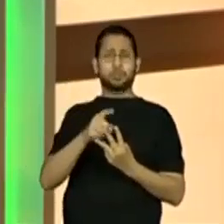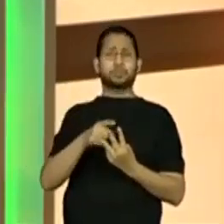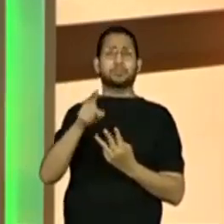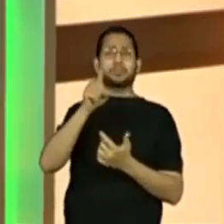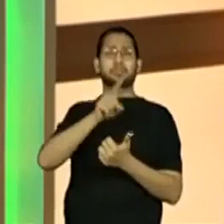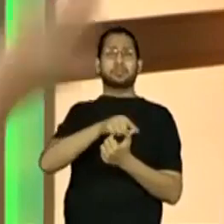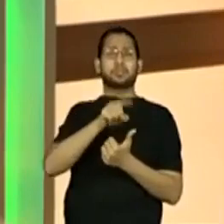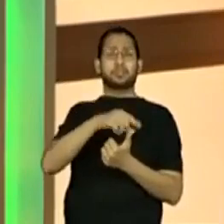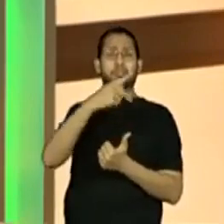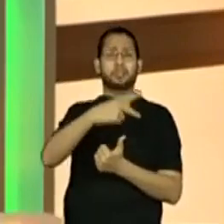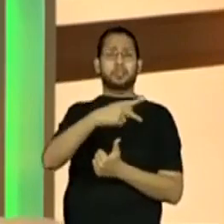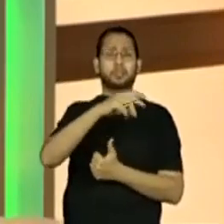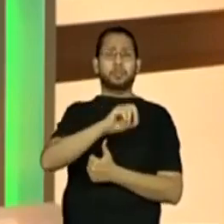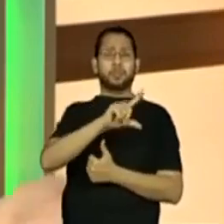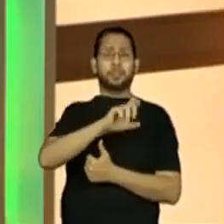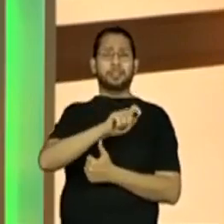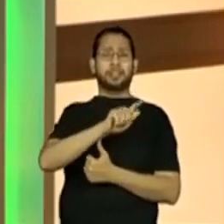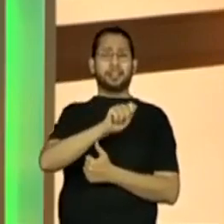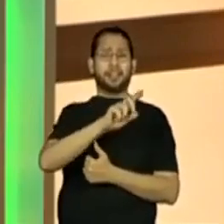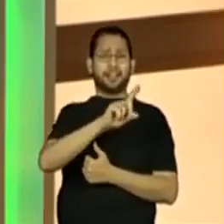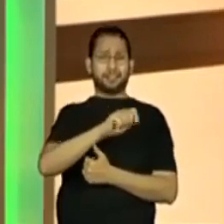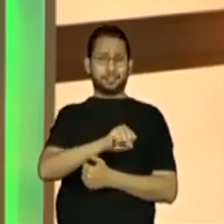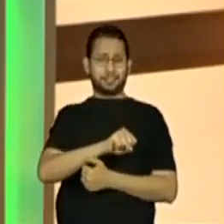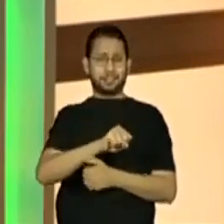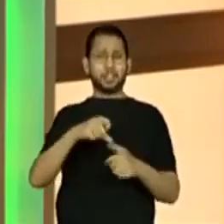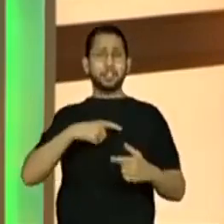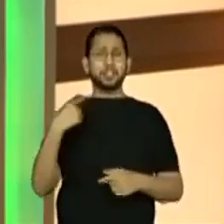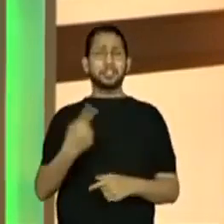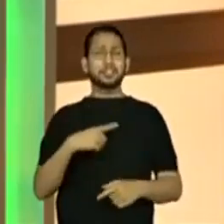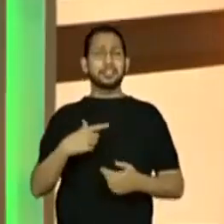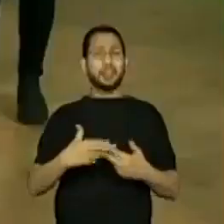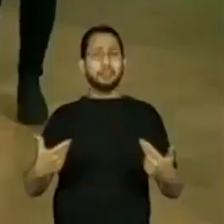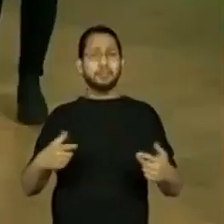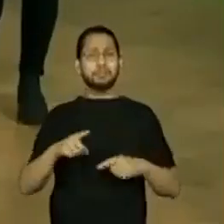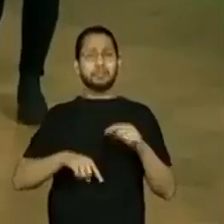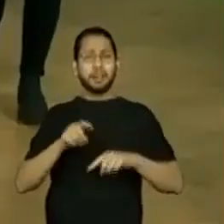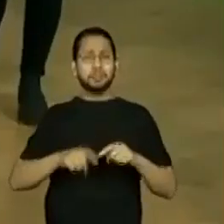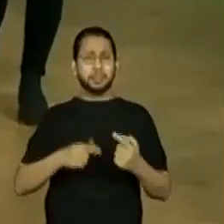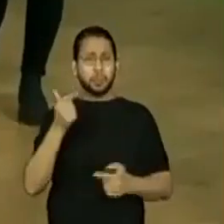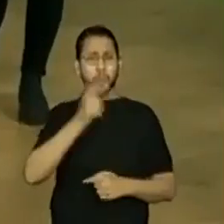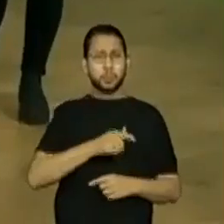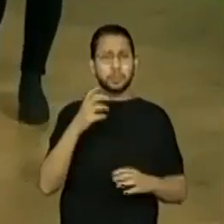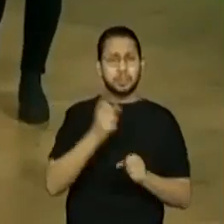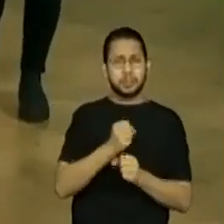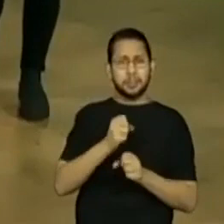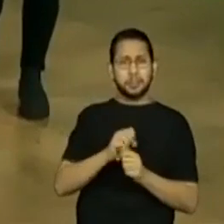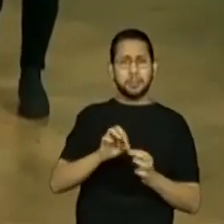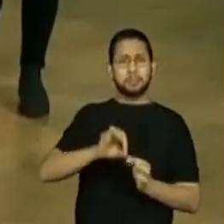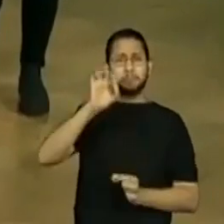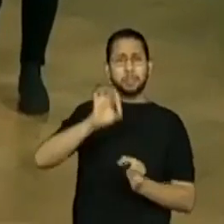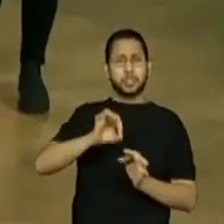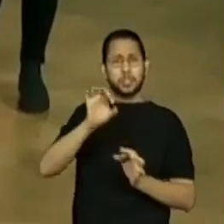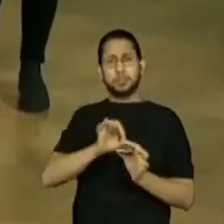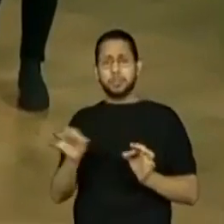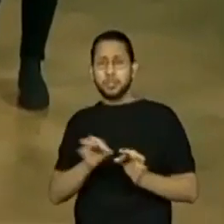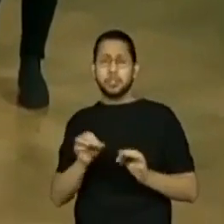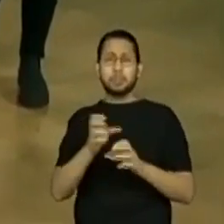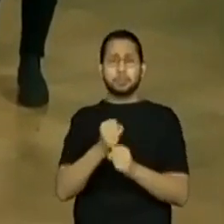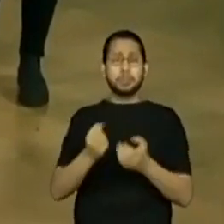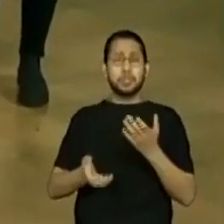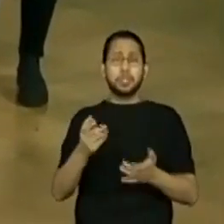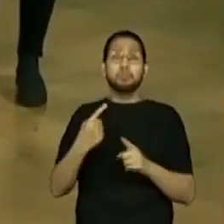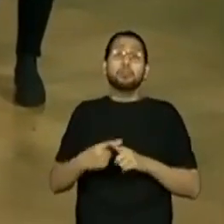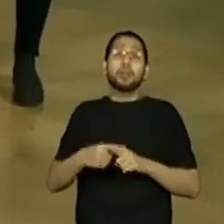vários tipos de instrumentos para se medir. E difere também o que eles medem e por que nós precisamos deles, né,